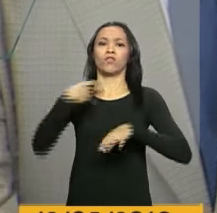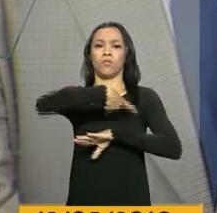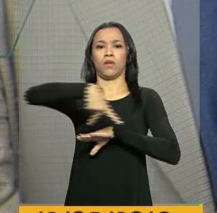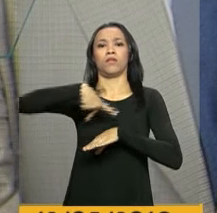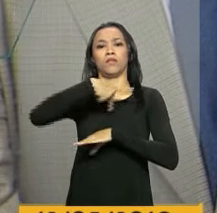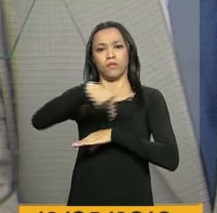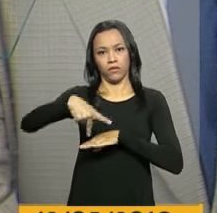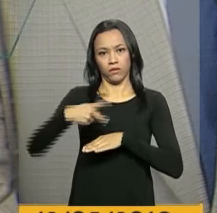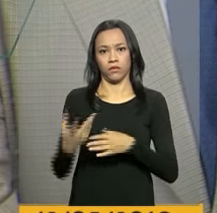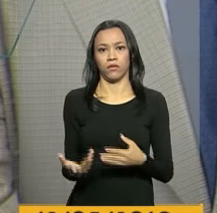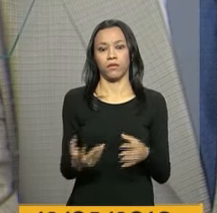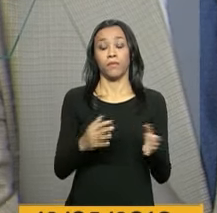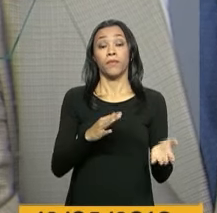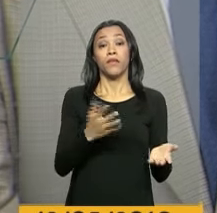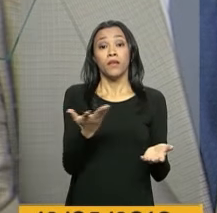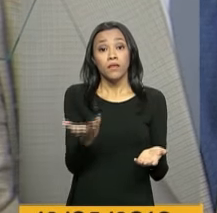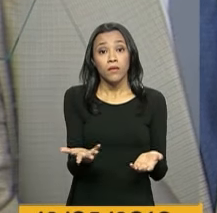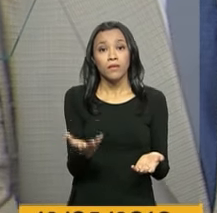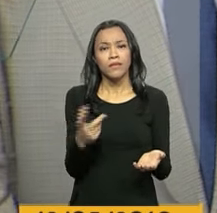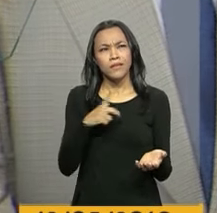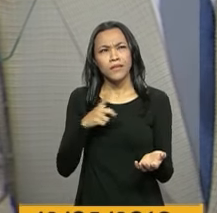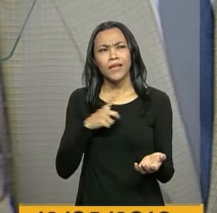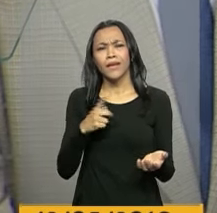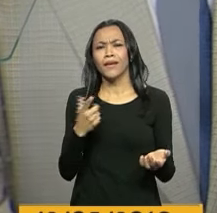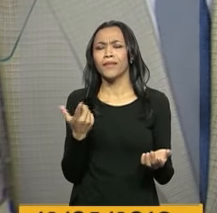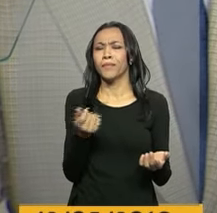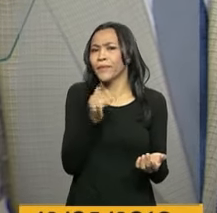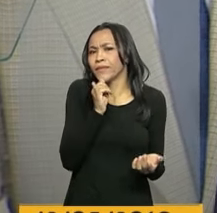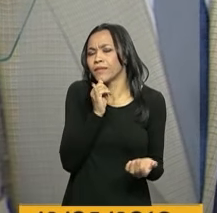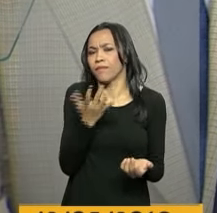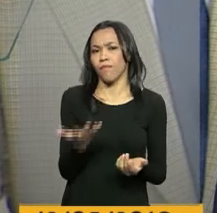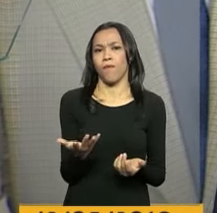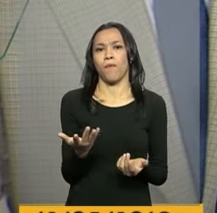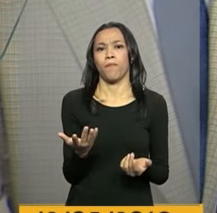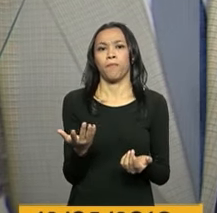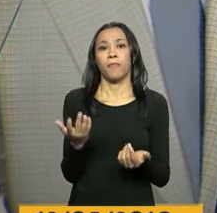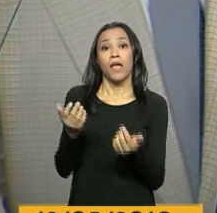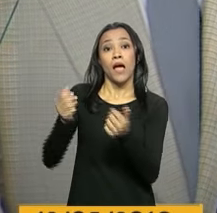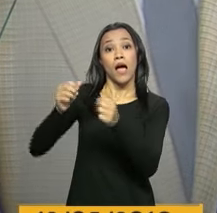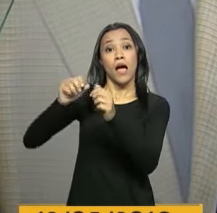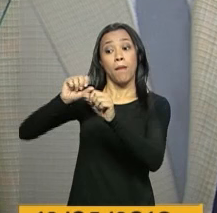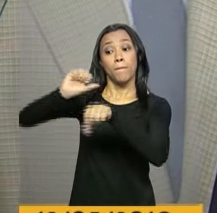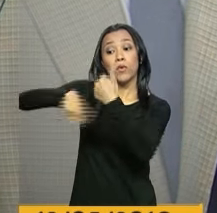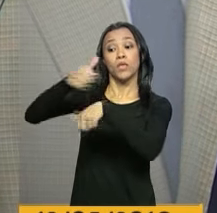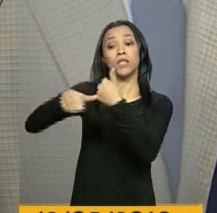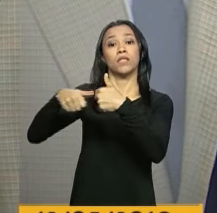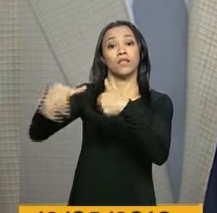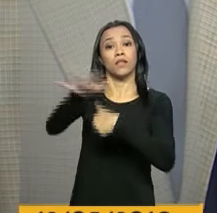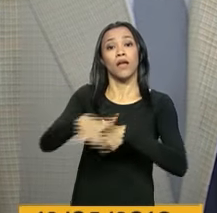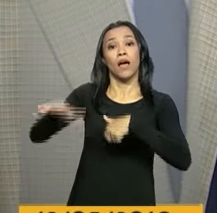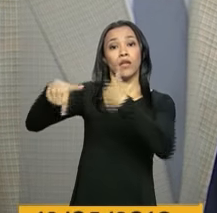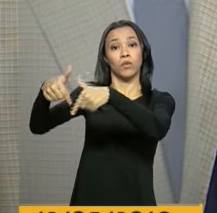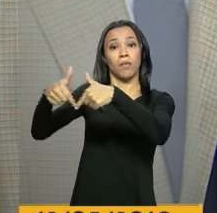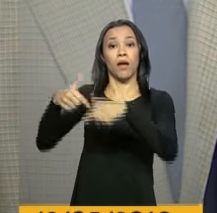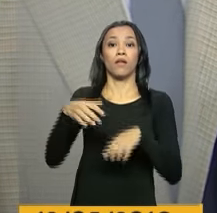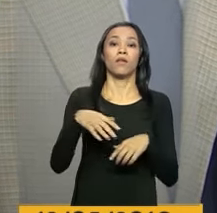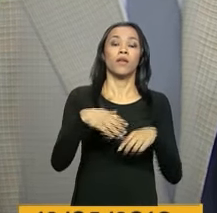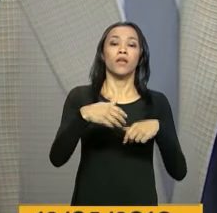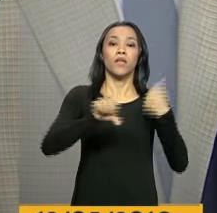meus amigos, controvertidas, como a reforma trabalhista e a